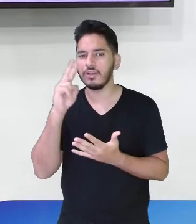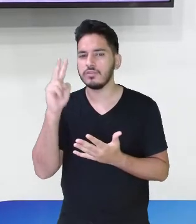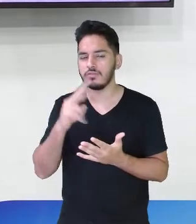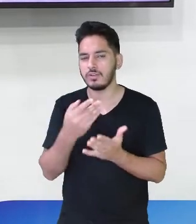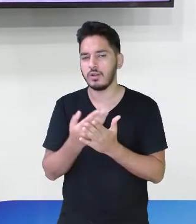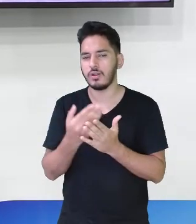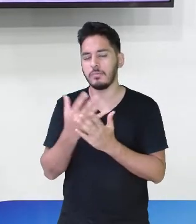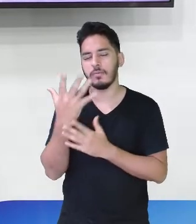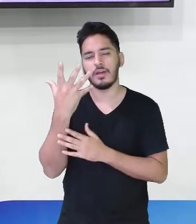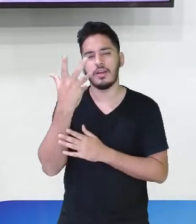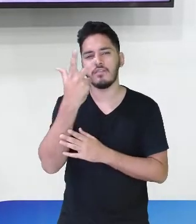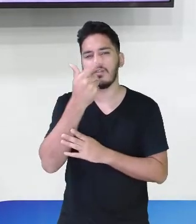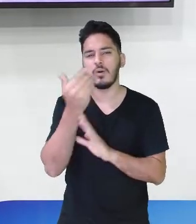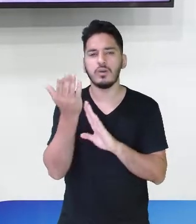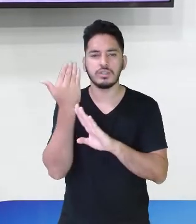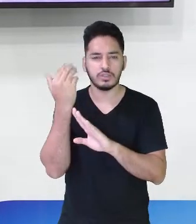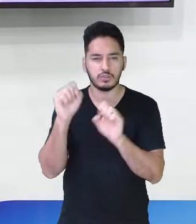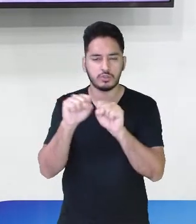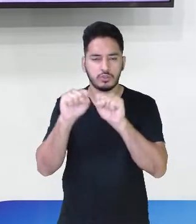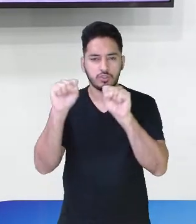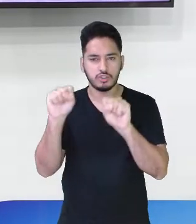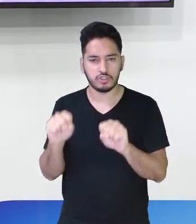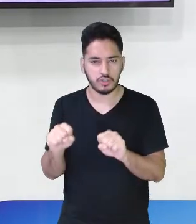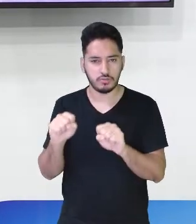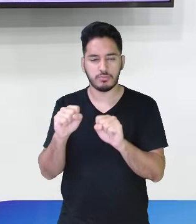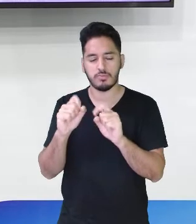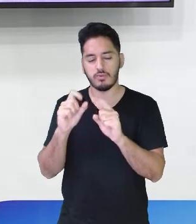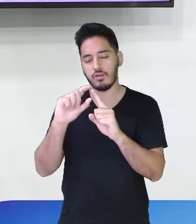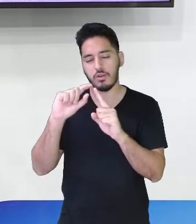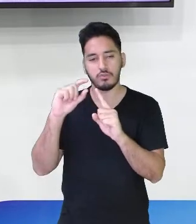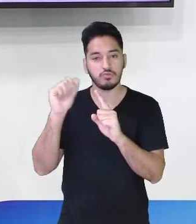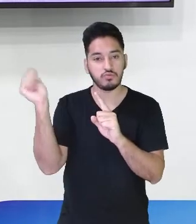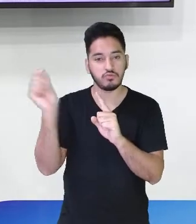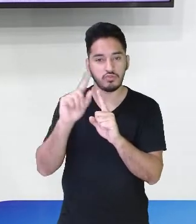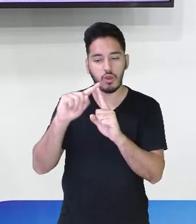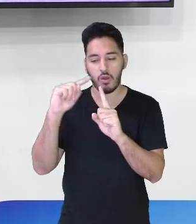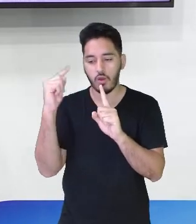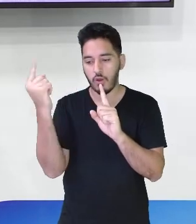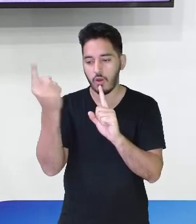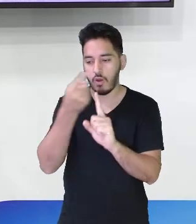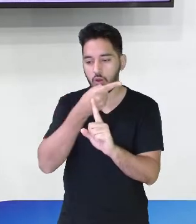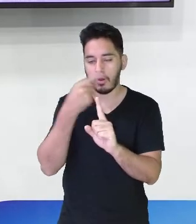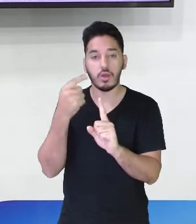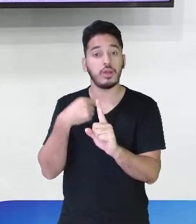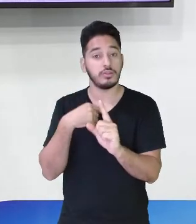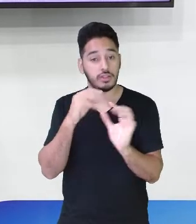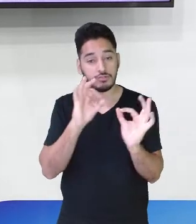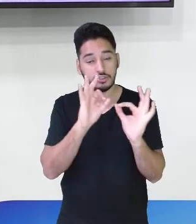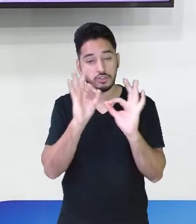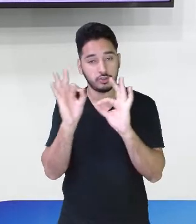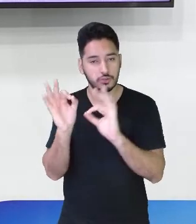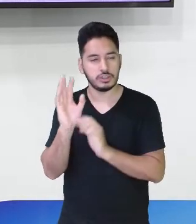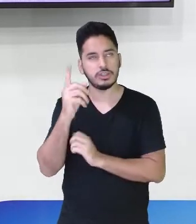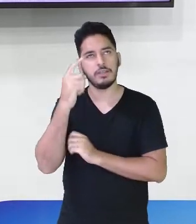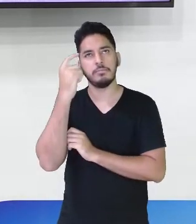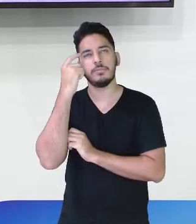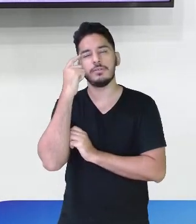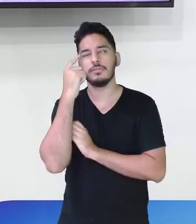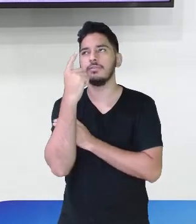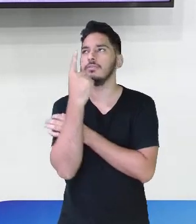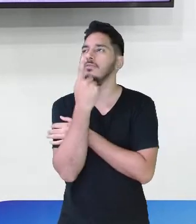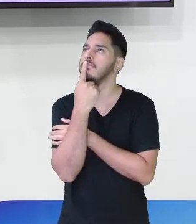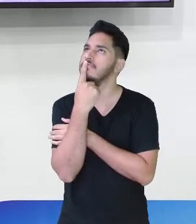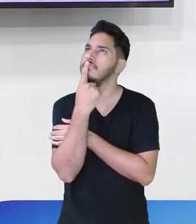aula maravilhosa, né? Sobre sistema solar, verbete. Eu estava acompanhando e já estava pensando